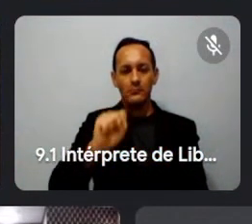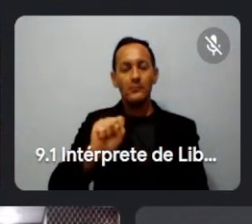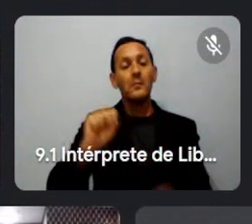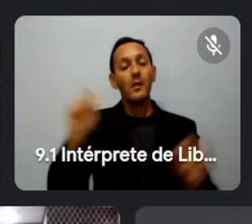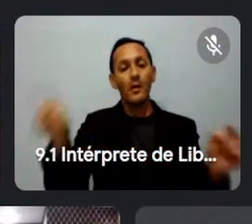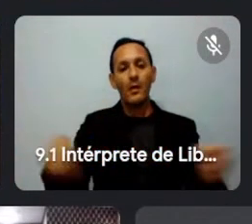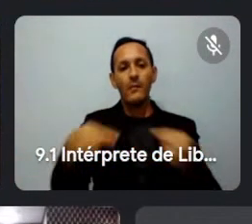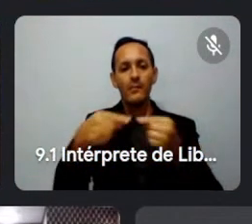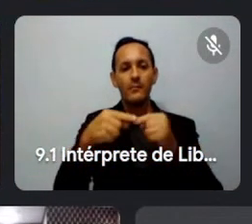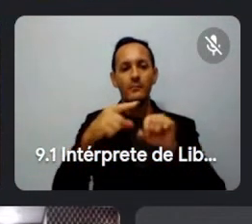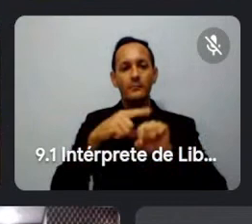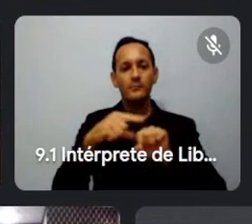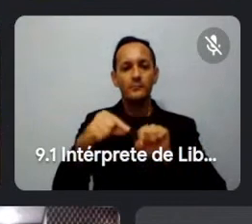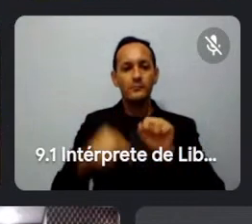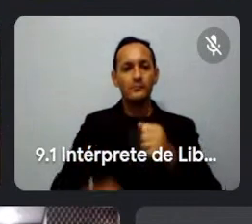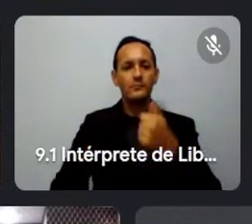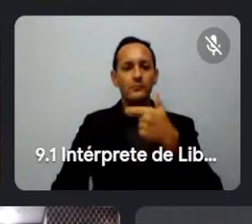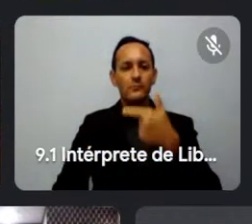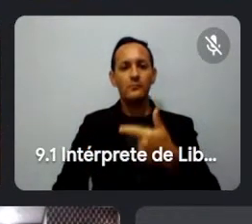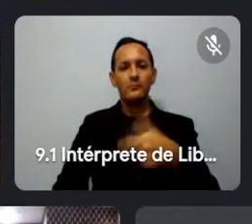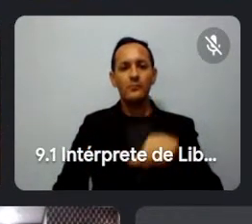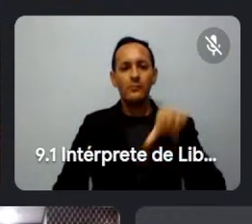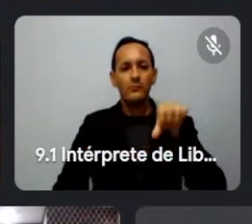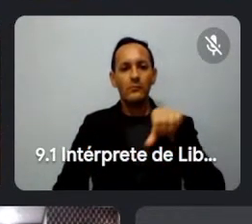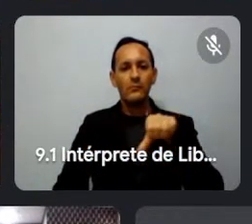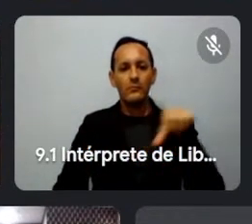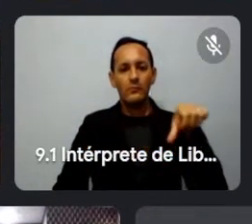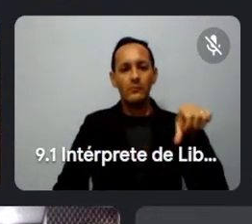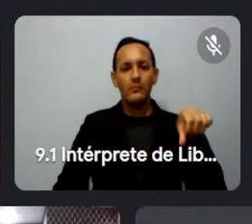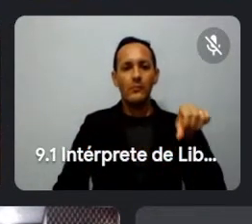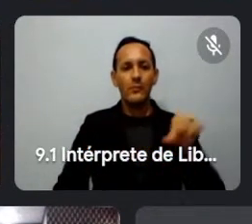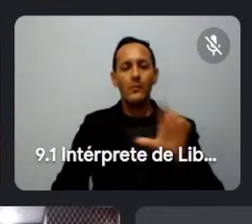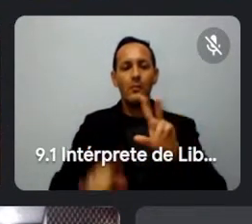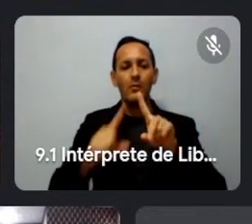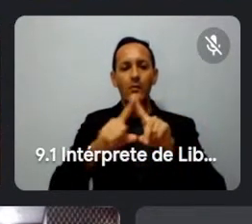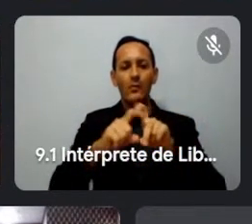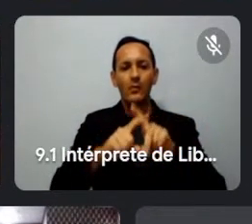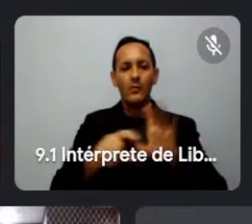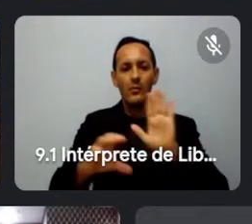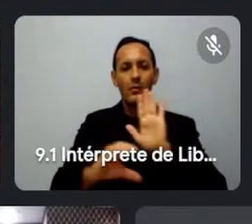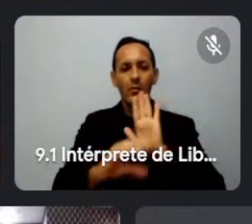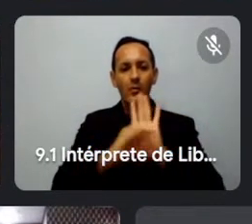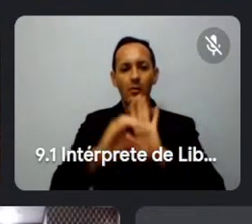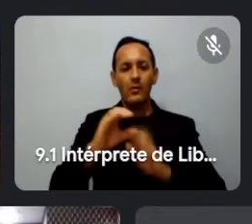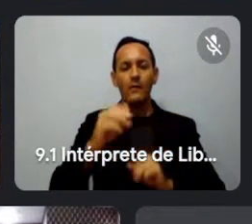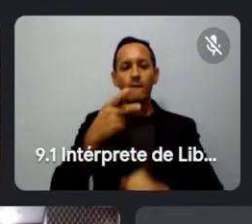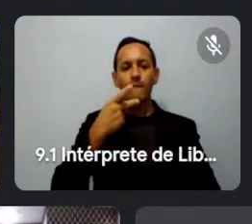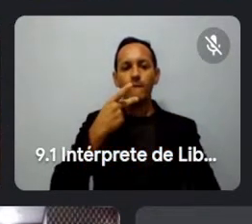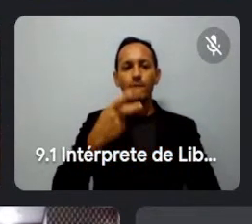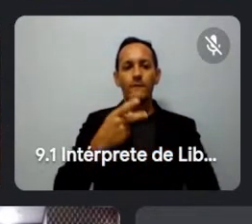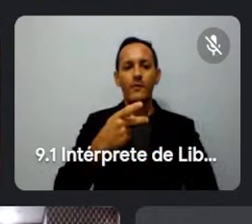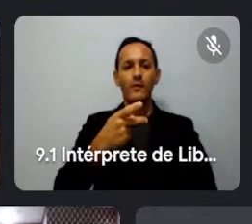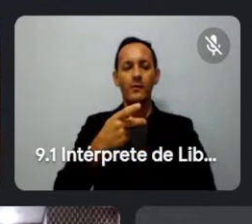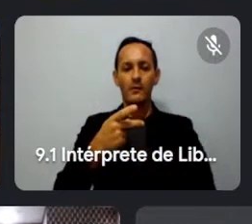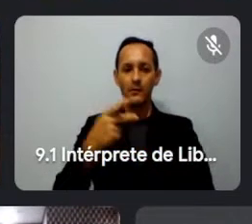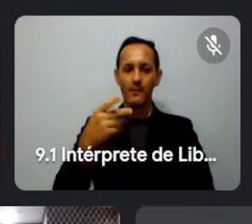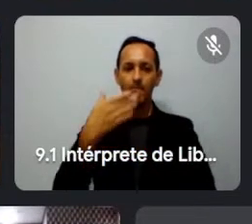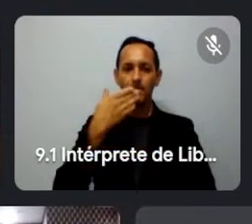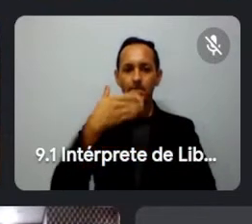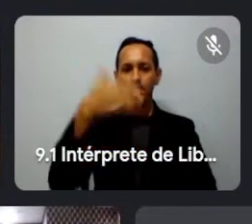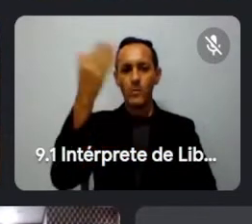o artigo 299 ele ele tem no seu caput e o manto né A